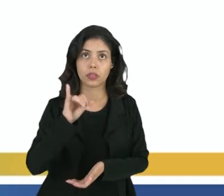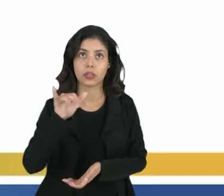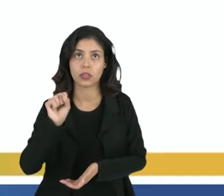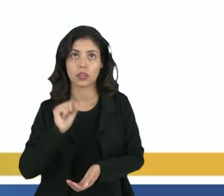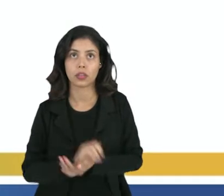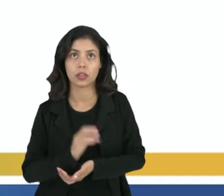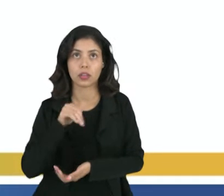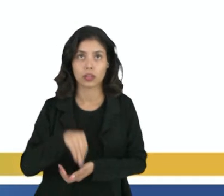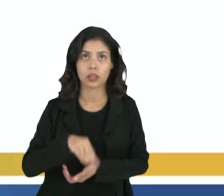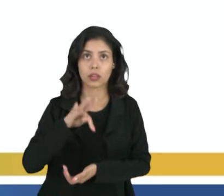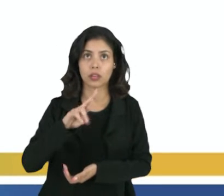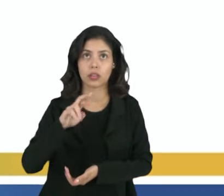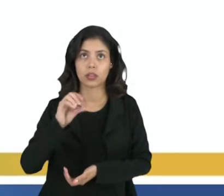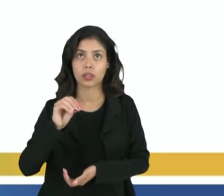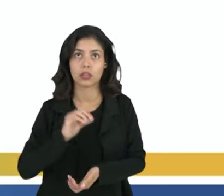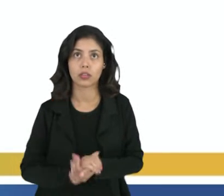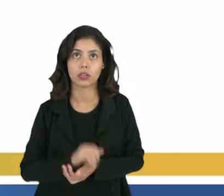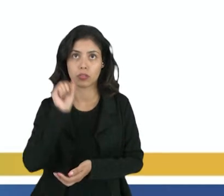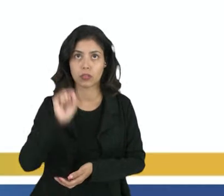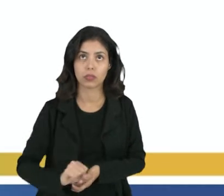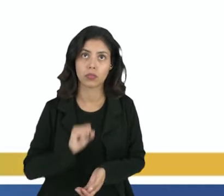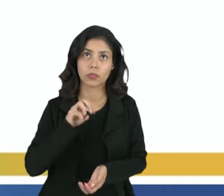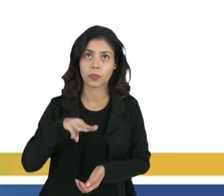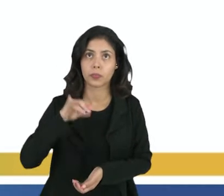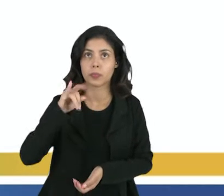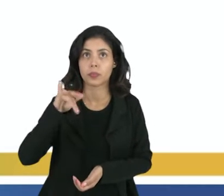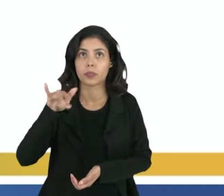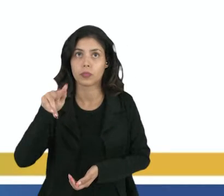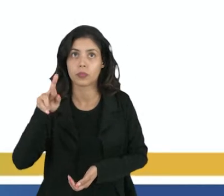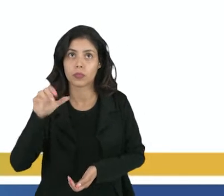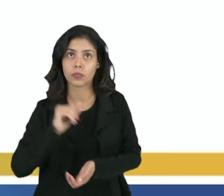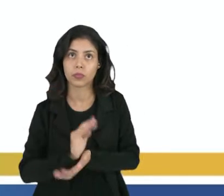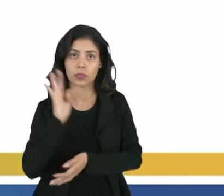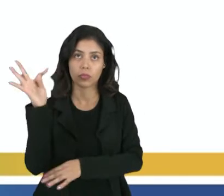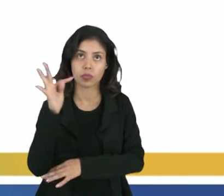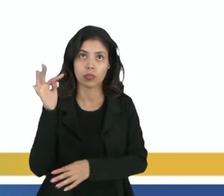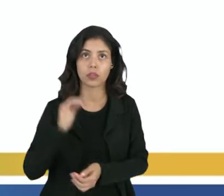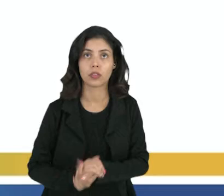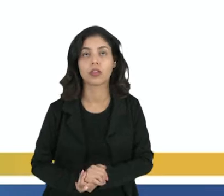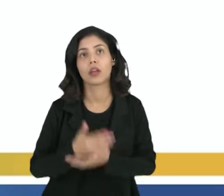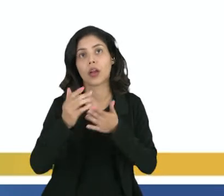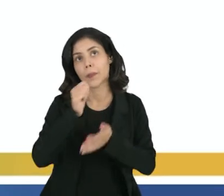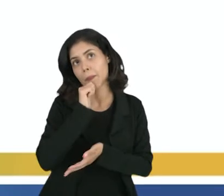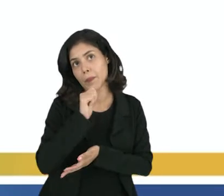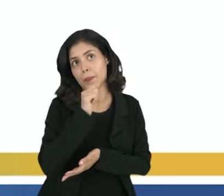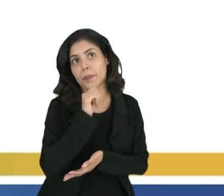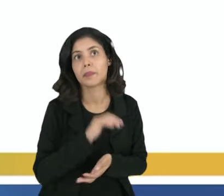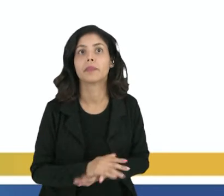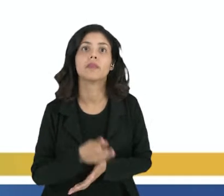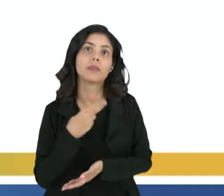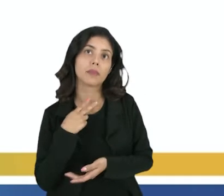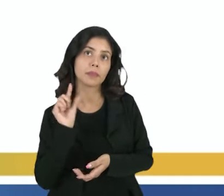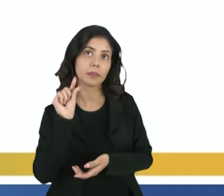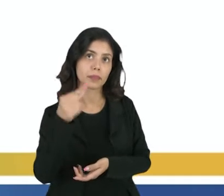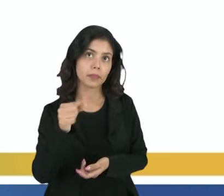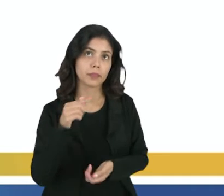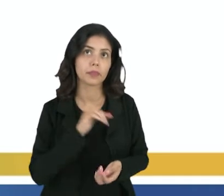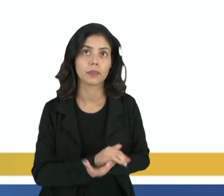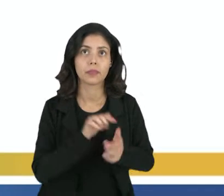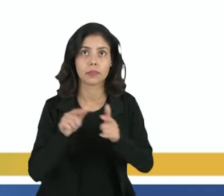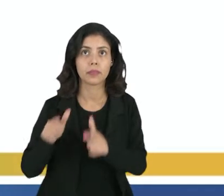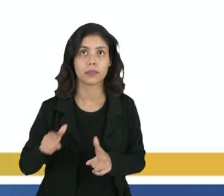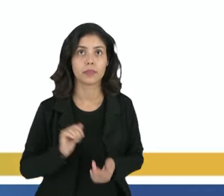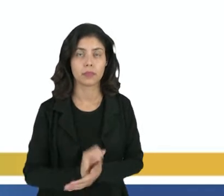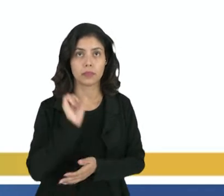Federal, Goiás, Mato Grosso do Sul, Minas Gerais e Tocantins. Além disso, ocupa uma